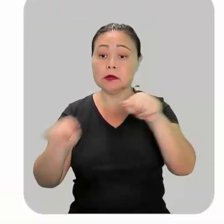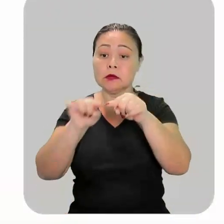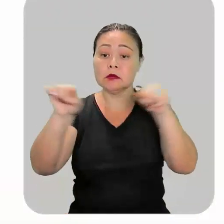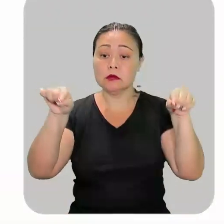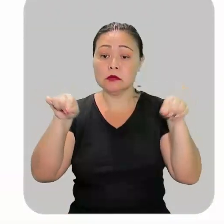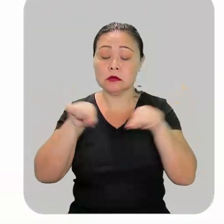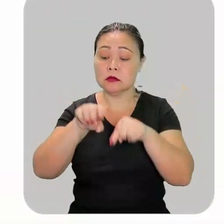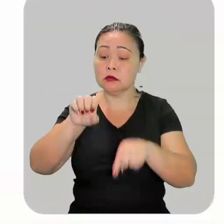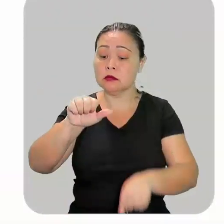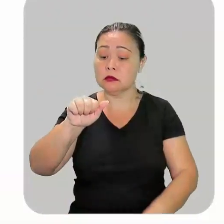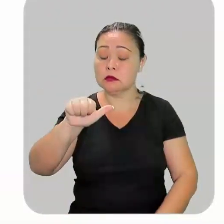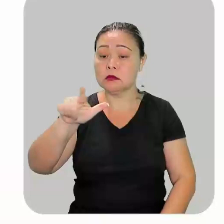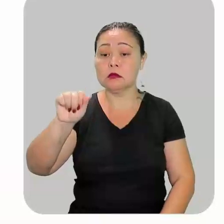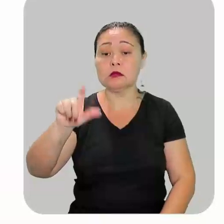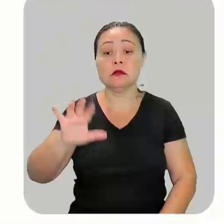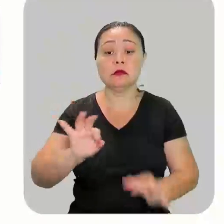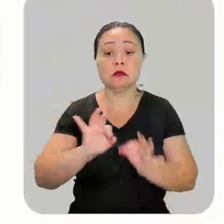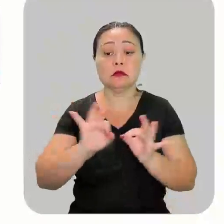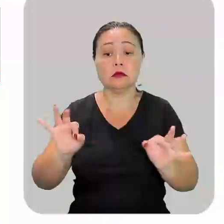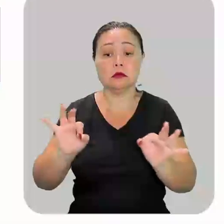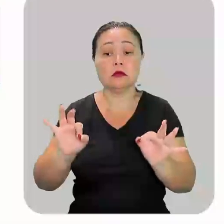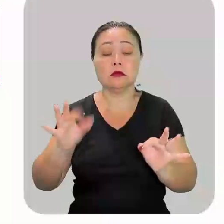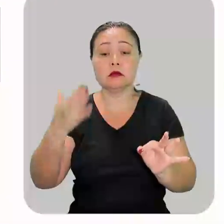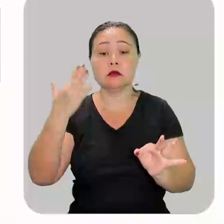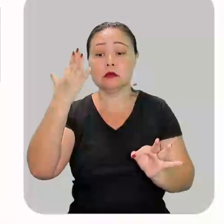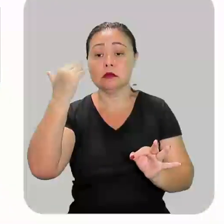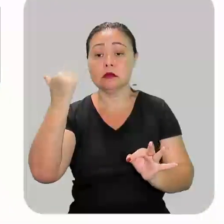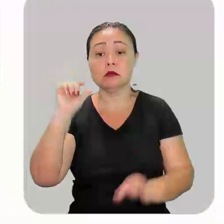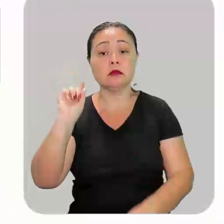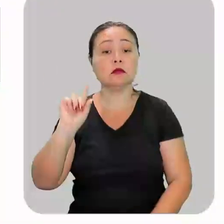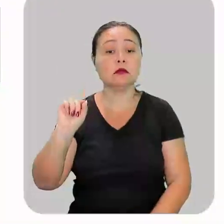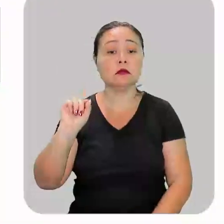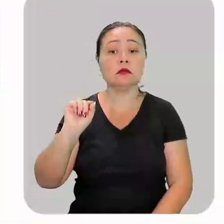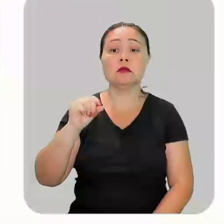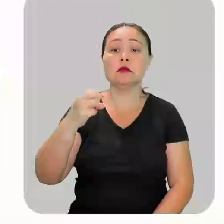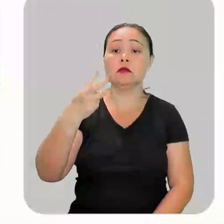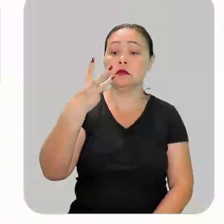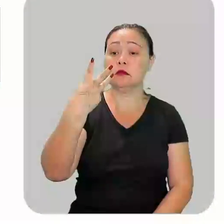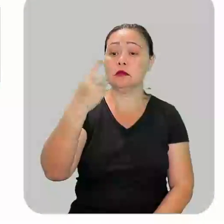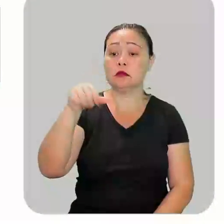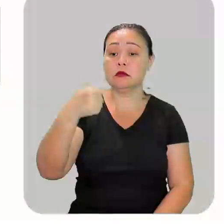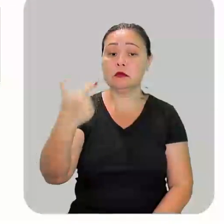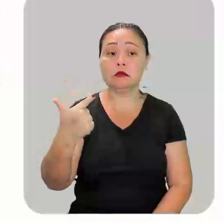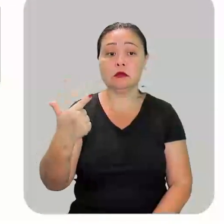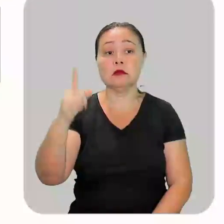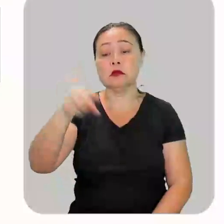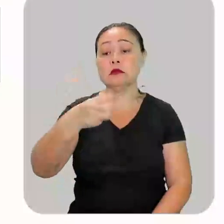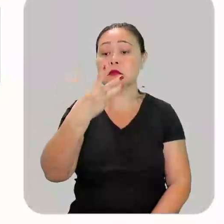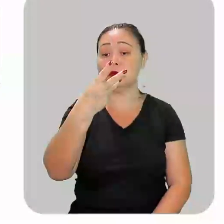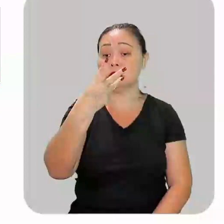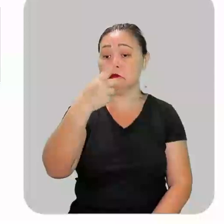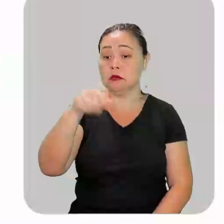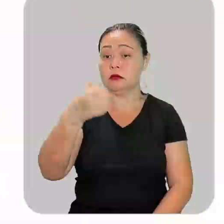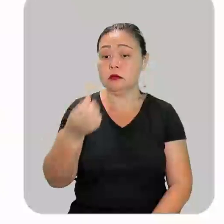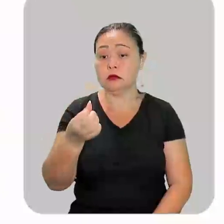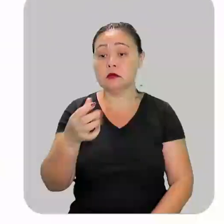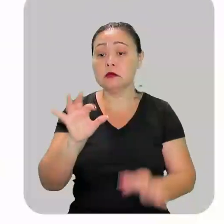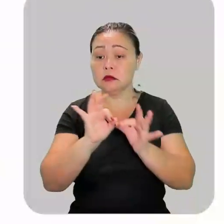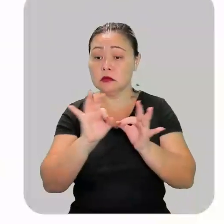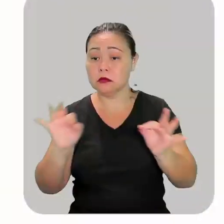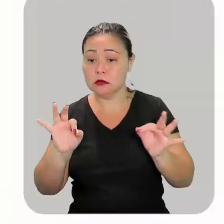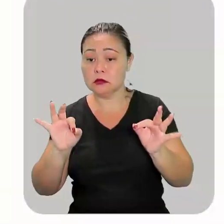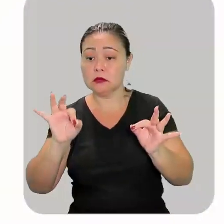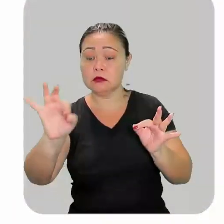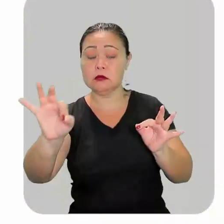da sala. As dimensões da sala a gente sabe, né? Vamos voltar aqui? 3,2 por 3,6. Metros, né? Metros. Então